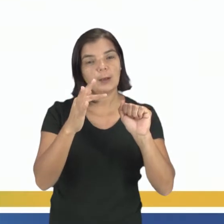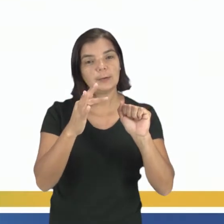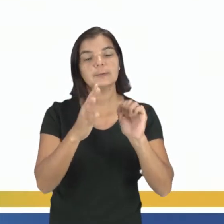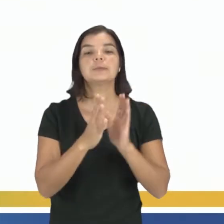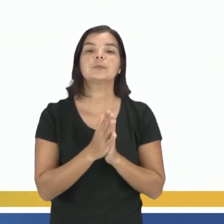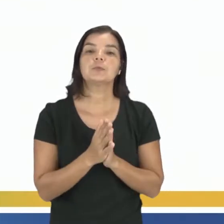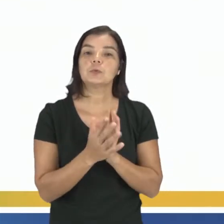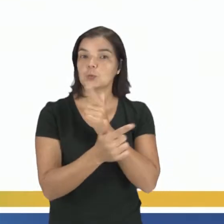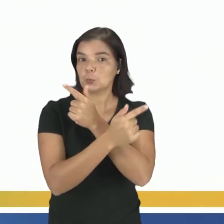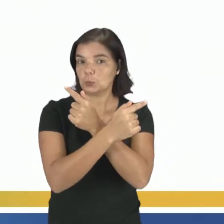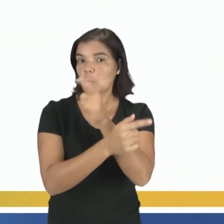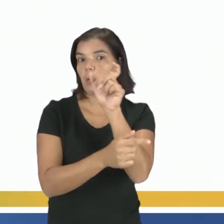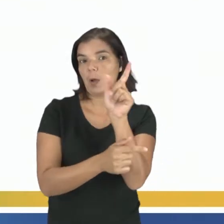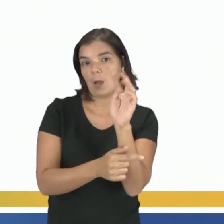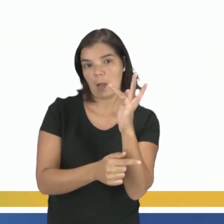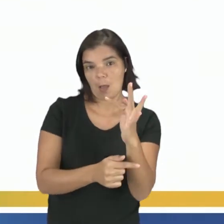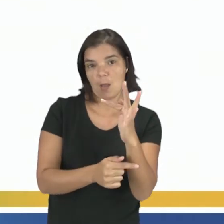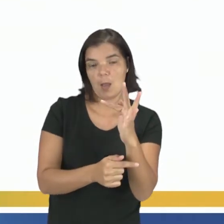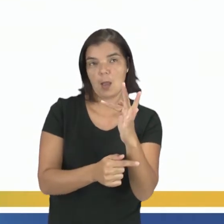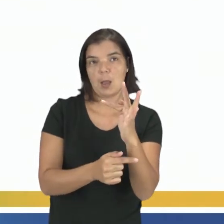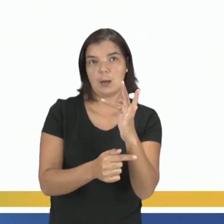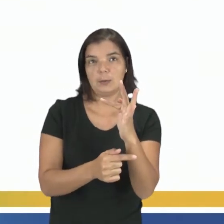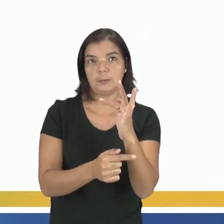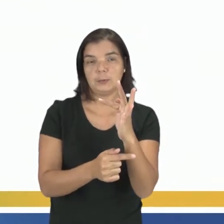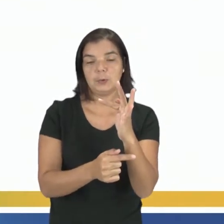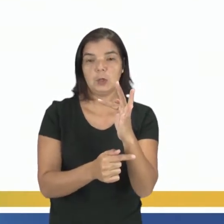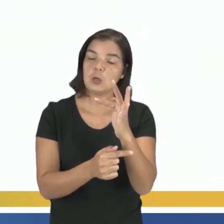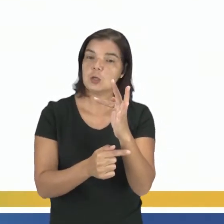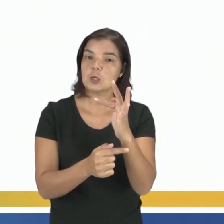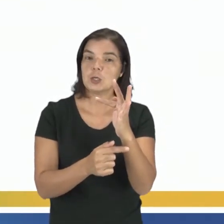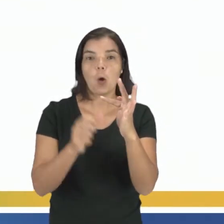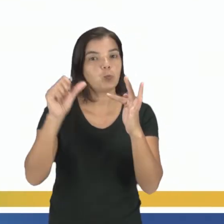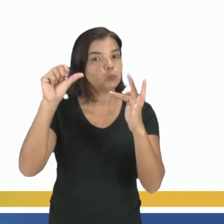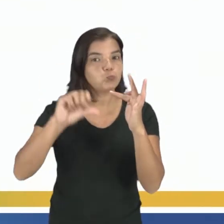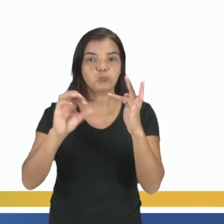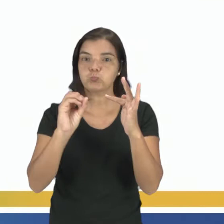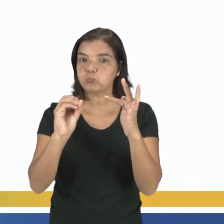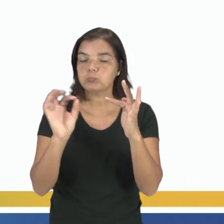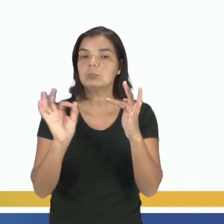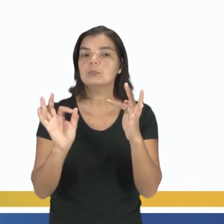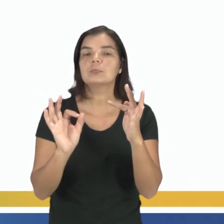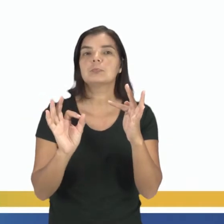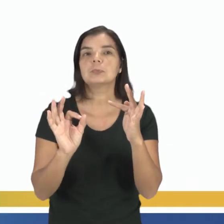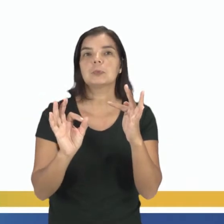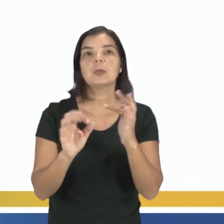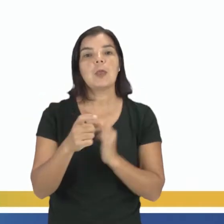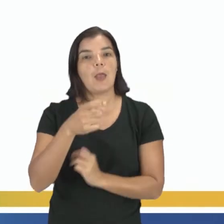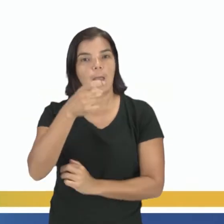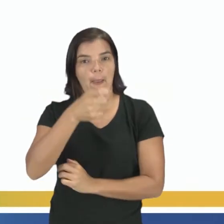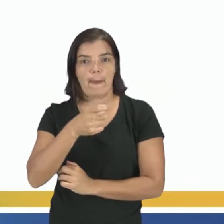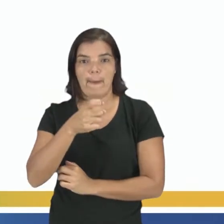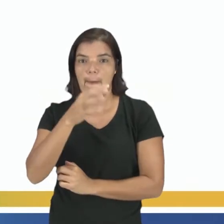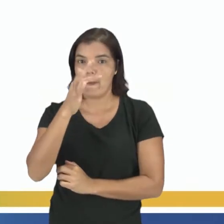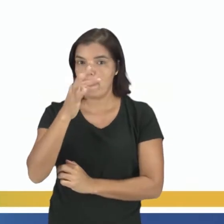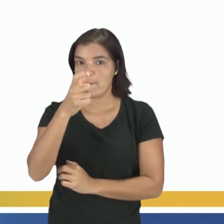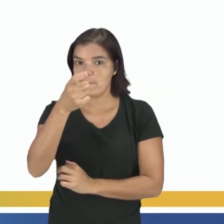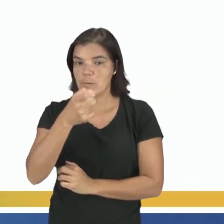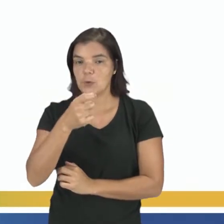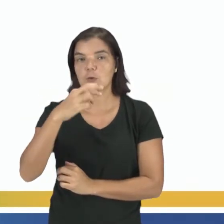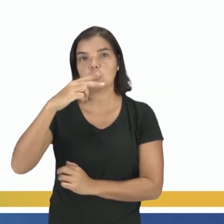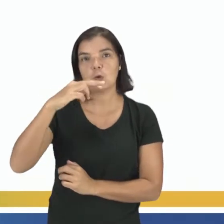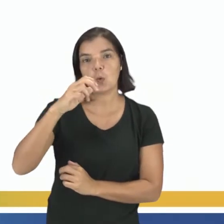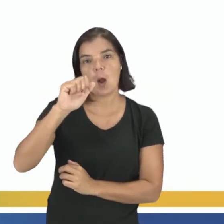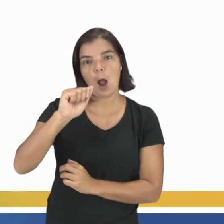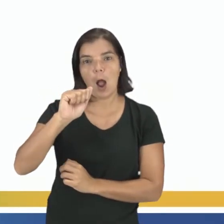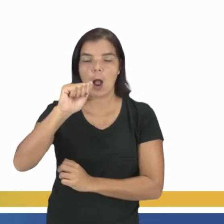conjunto dos números reais para o conjunto dos números reais não nulos, e é definida por f de x igual a elevado a